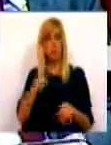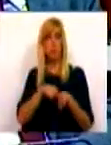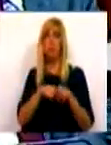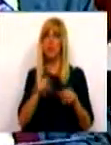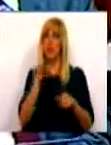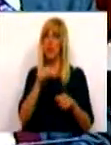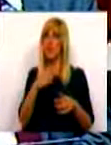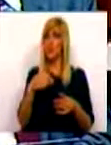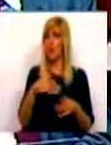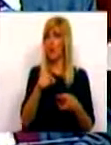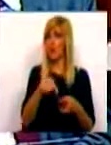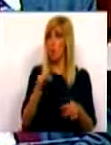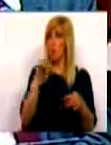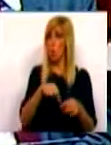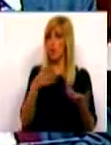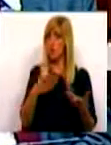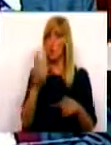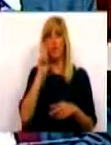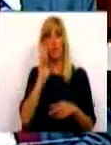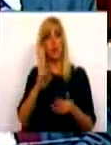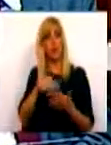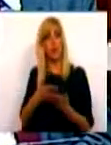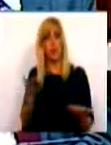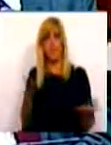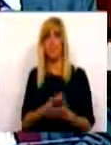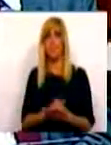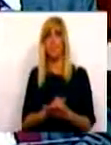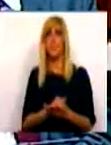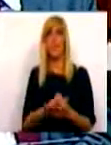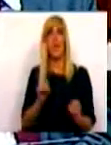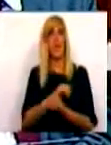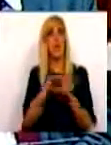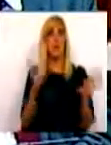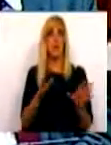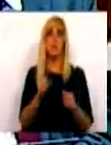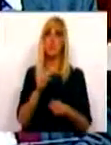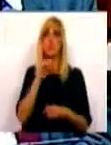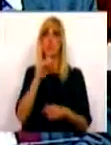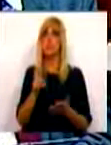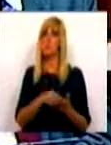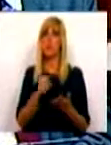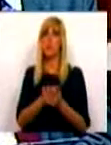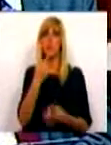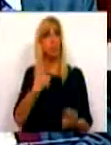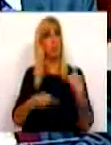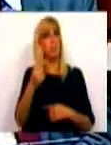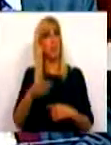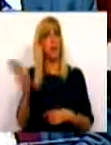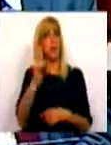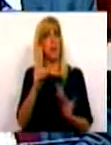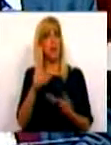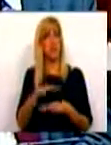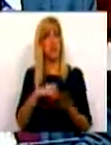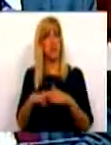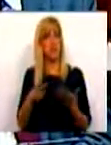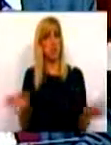ser hoje aqui valorizado. É evidente que podemos sempre clamar por mais, nós